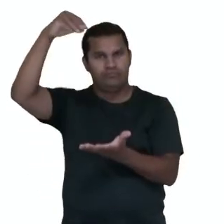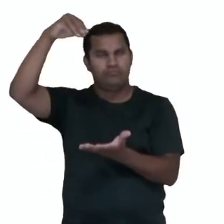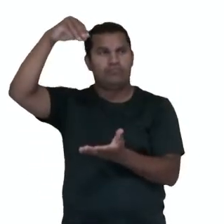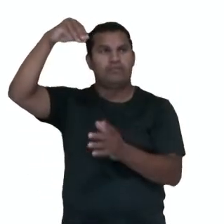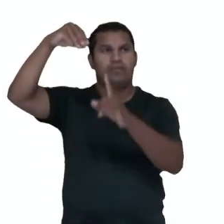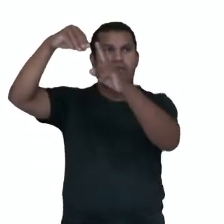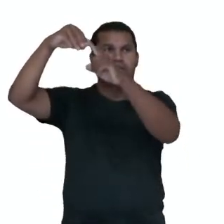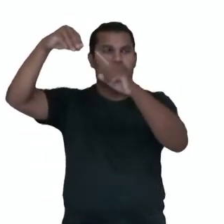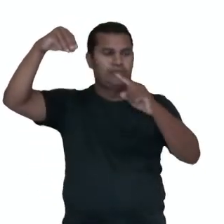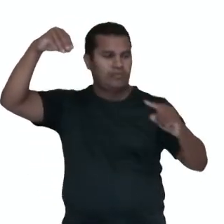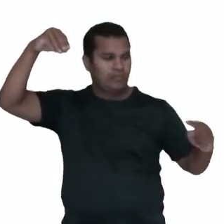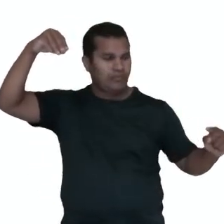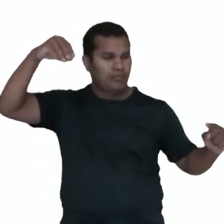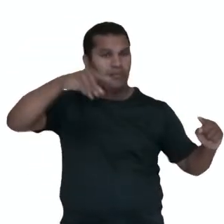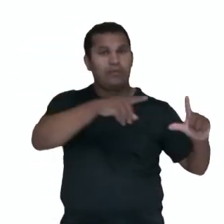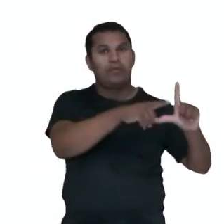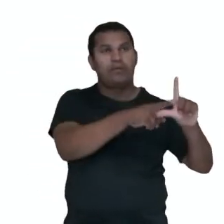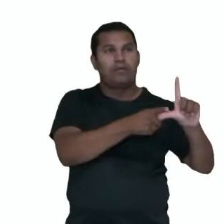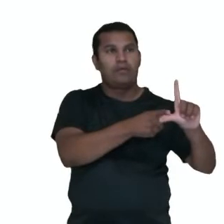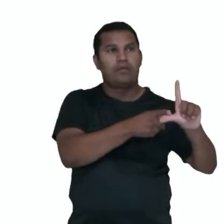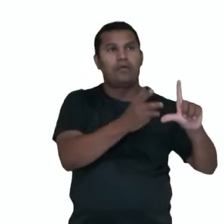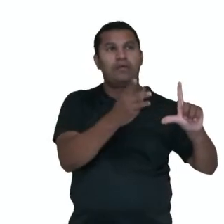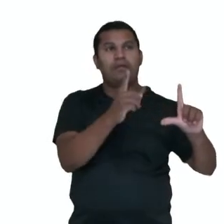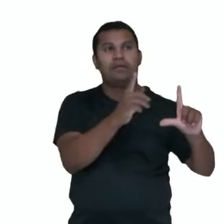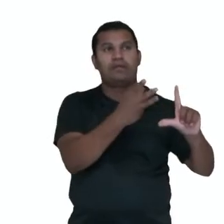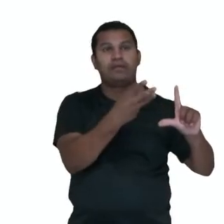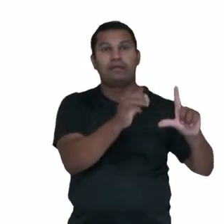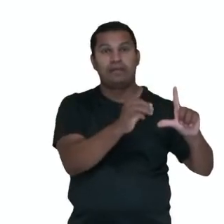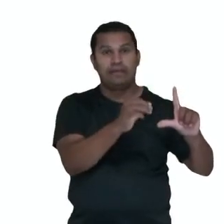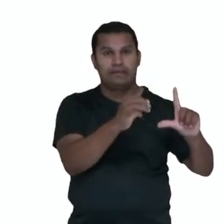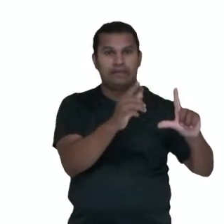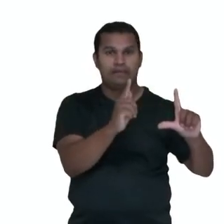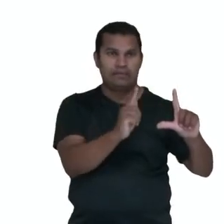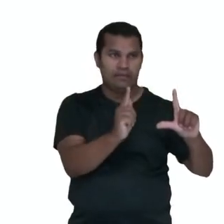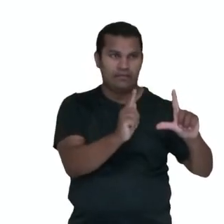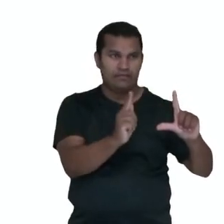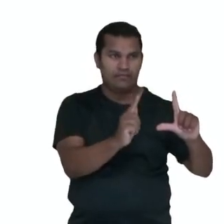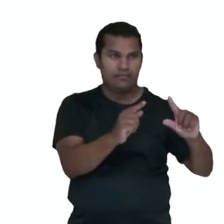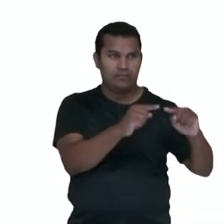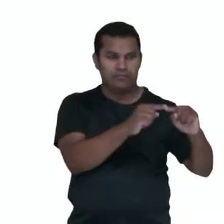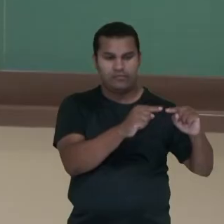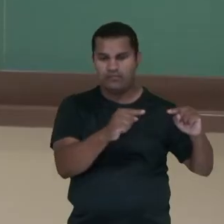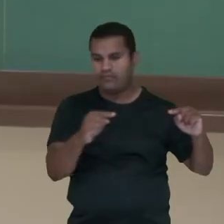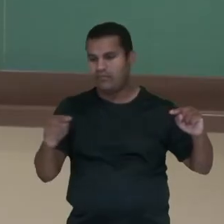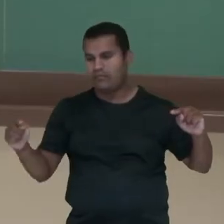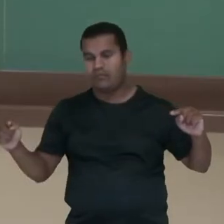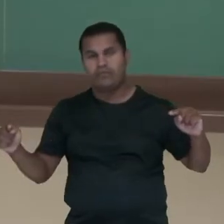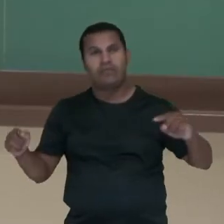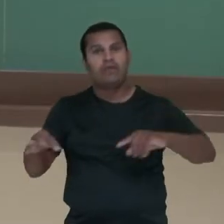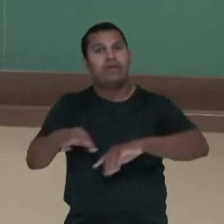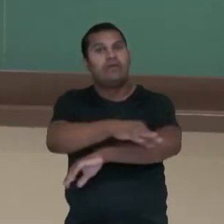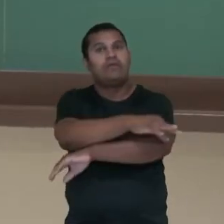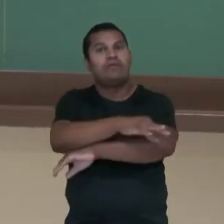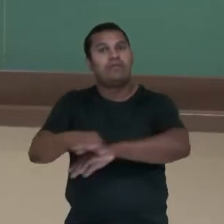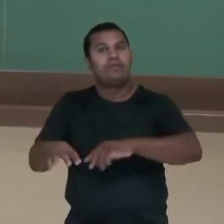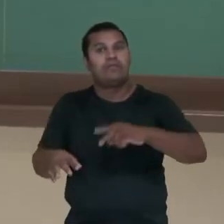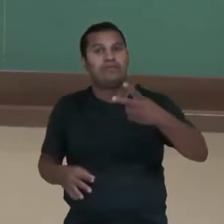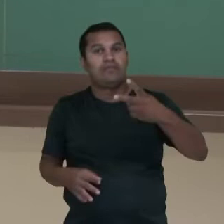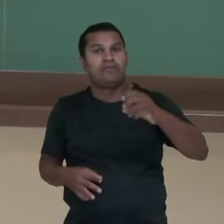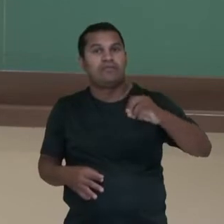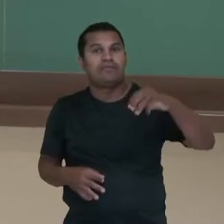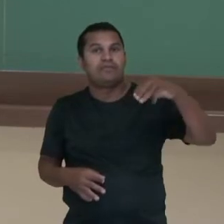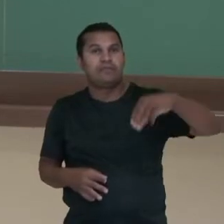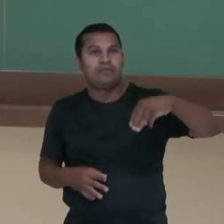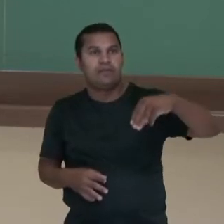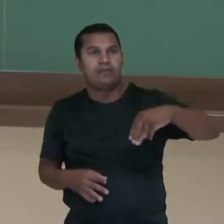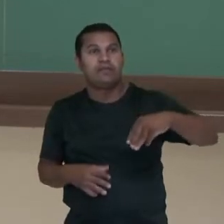deste exercício. Então, vai observando que eu tenho situações diferentes e aí eu vou ter que localizar, né, o